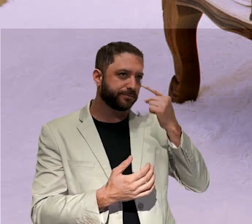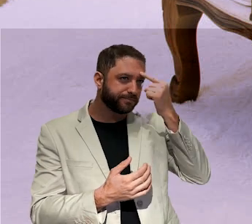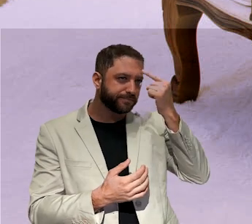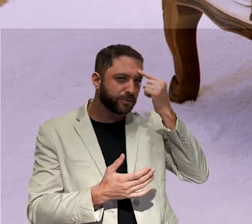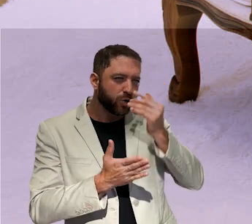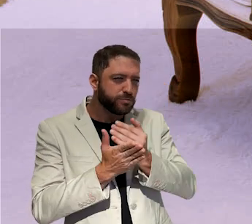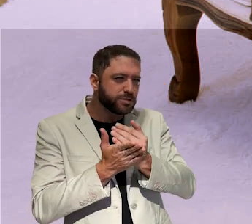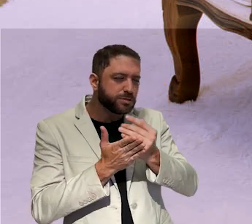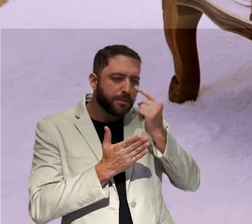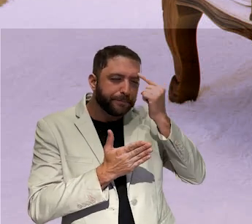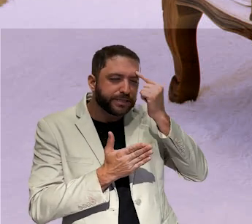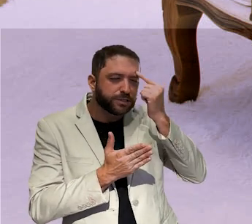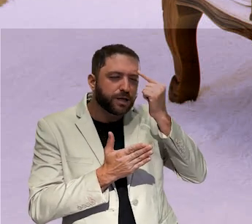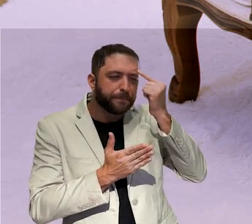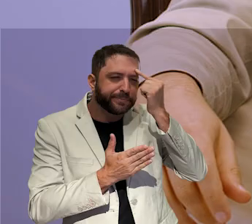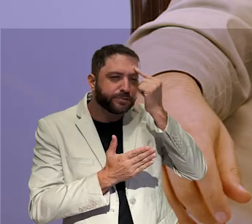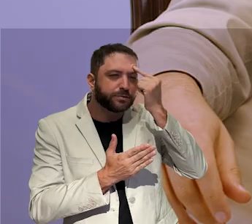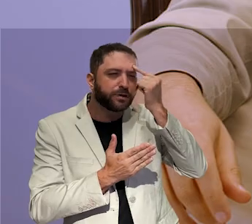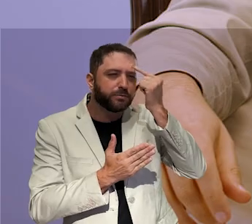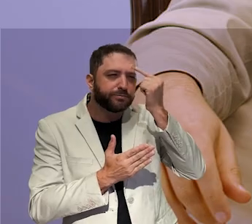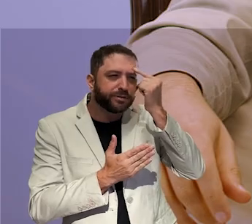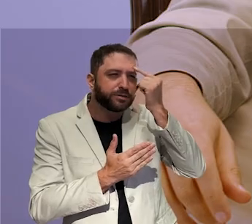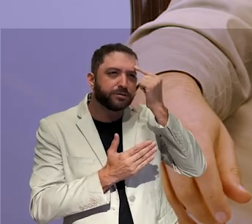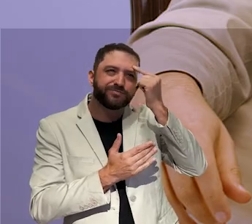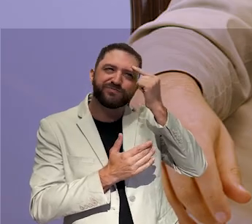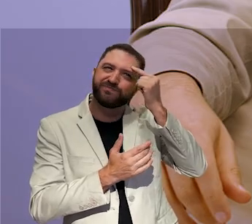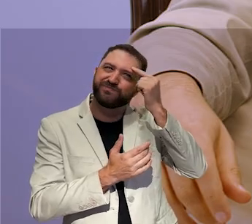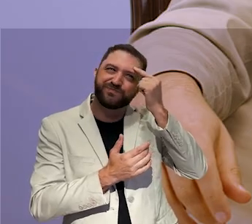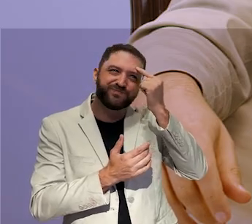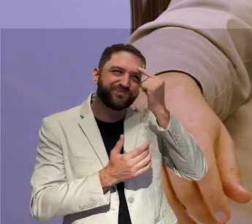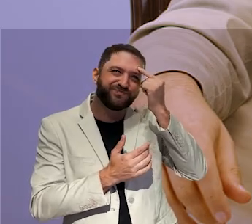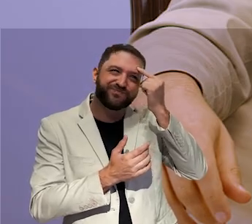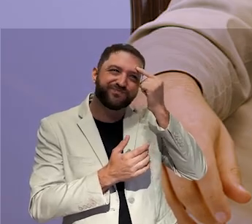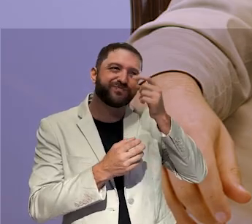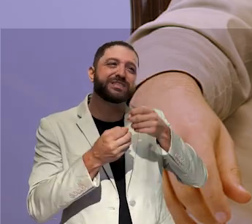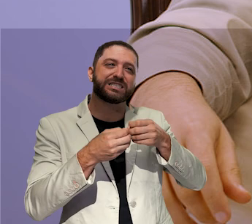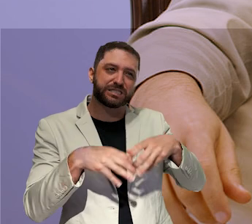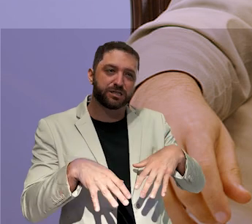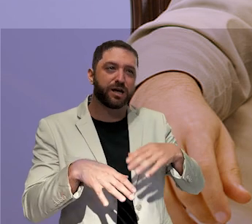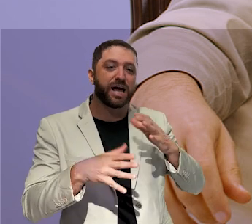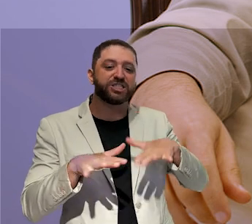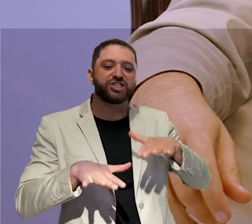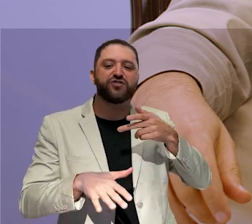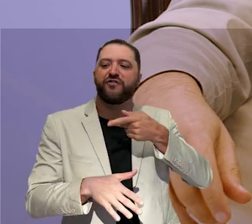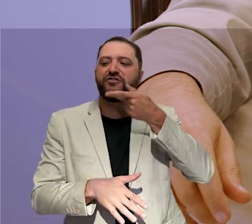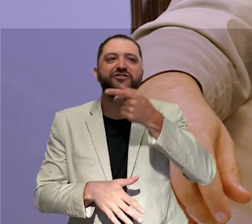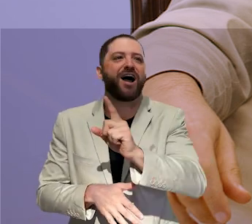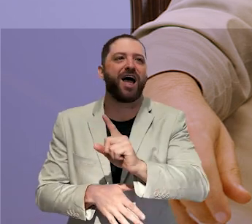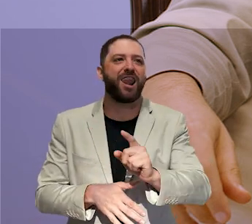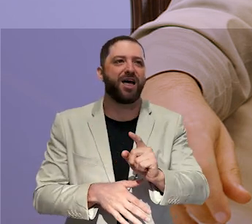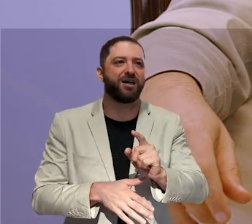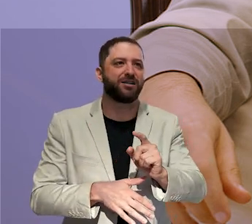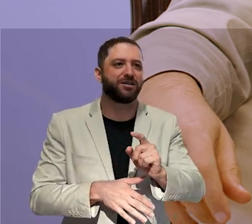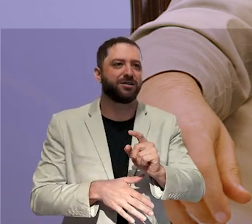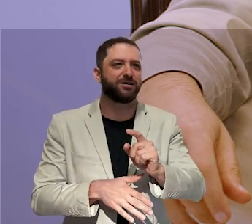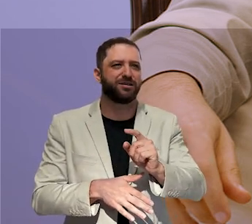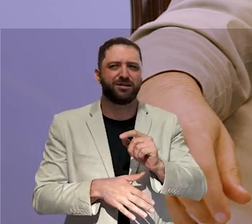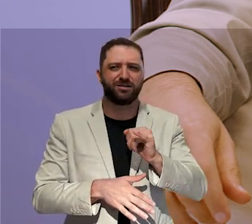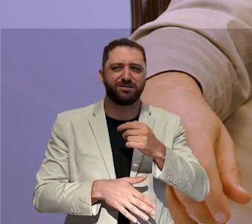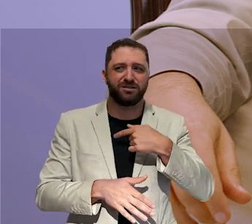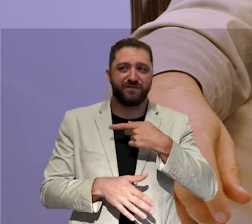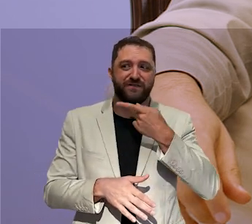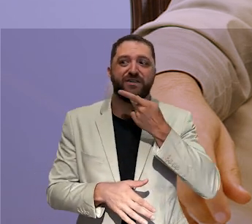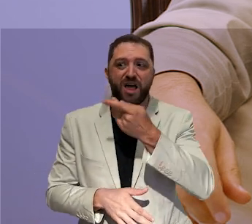começa a alimentar isso dentro dela. E como que ela, às vezes ela não externaliza que ela tá dizendo isso, porque muita gente acha,